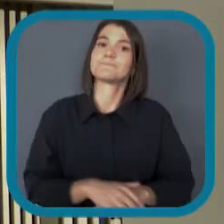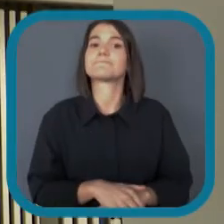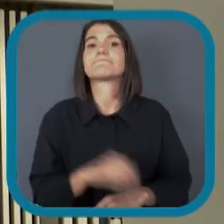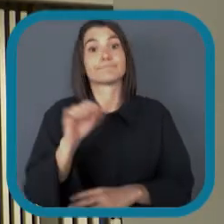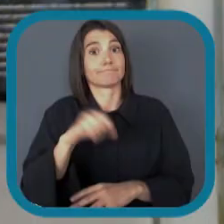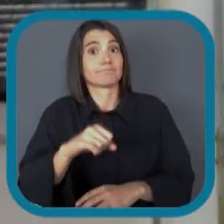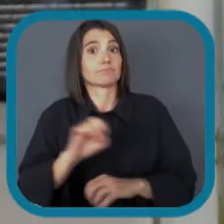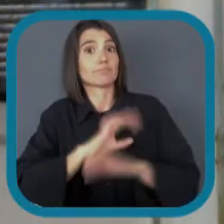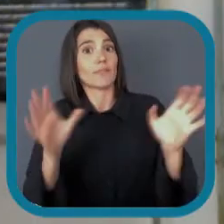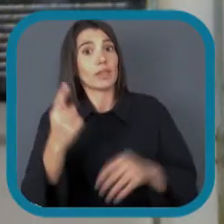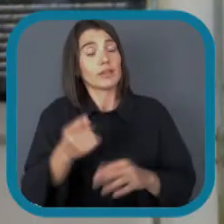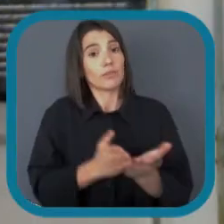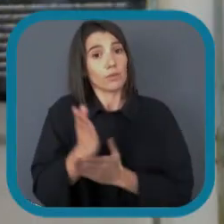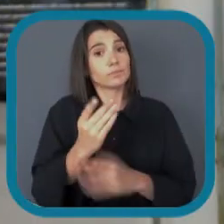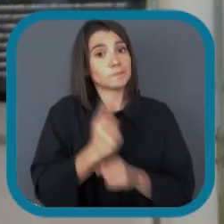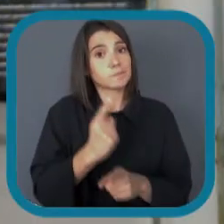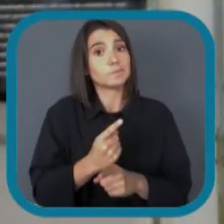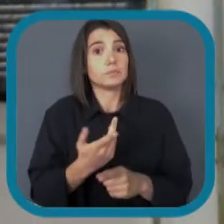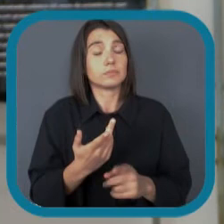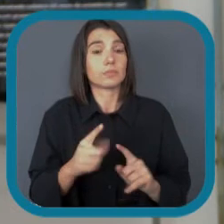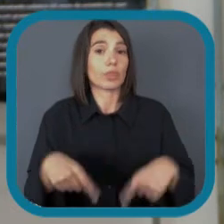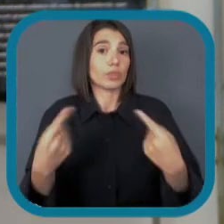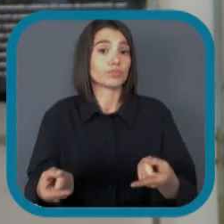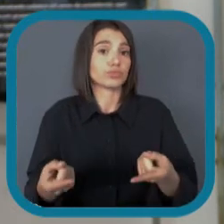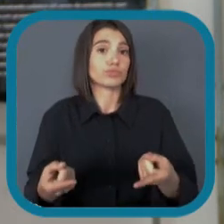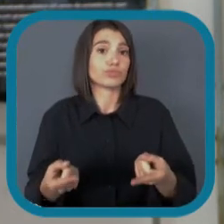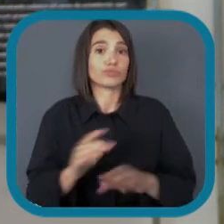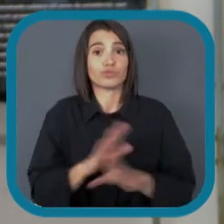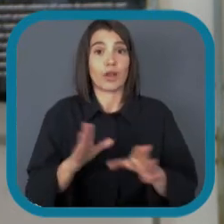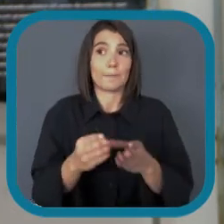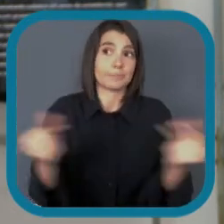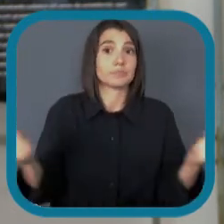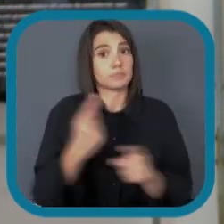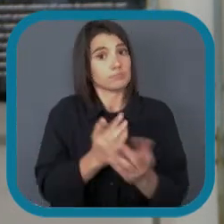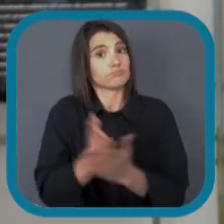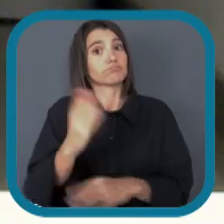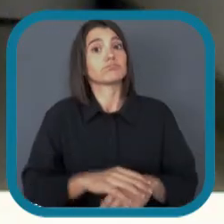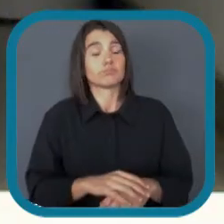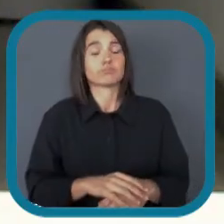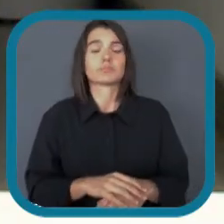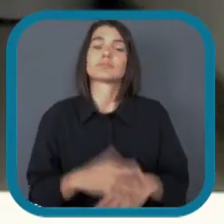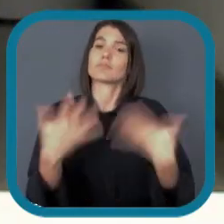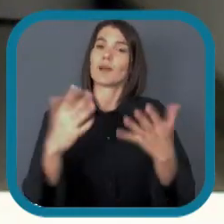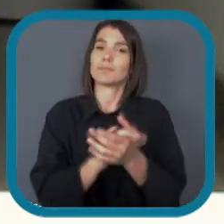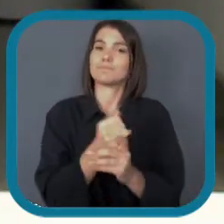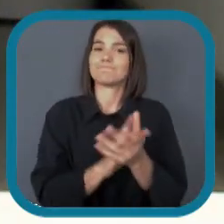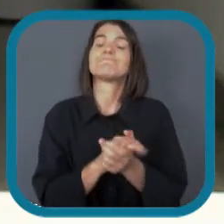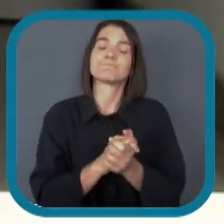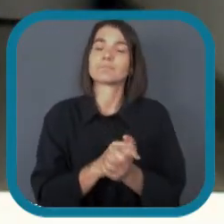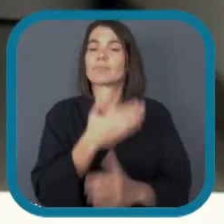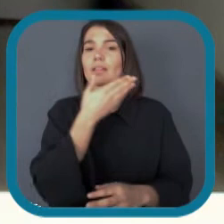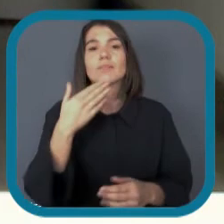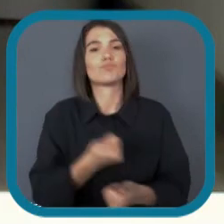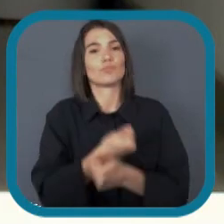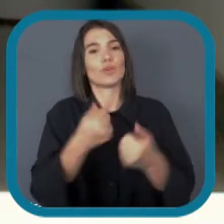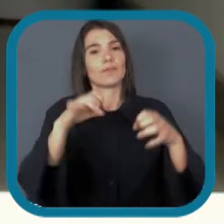Sim. Sim, sem dúvida, e deve continuar mesmo depois disto já ter desaparecido. A lavagem das mãos é a medida